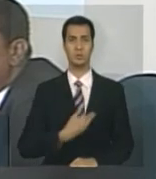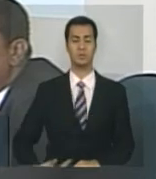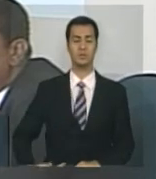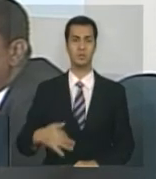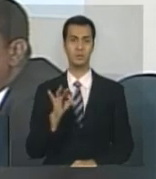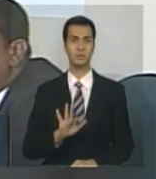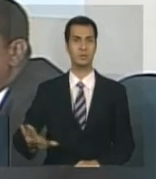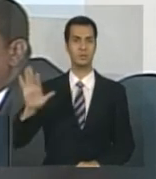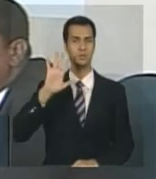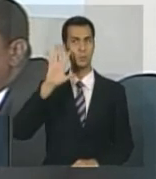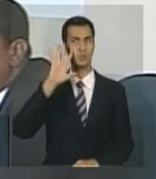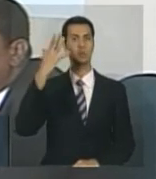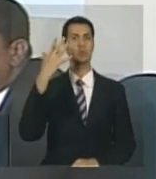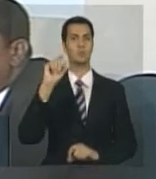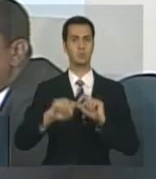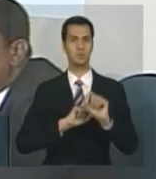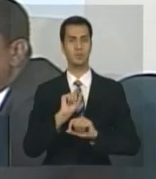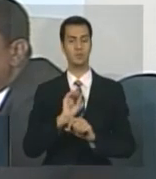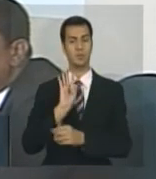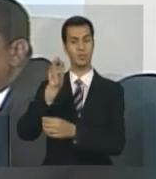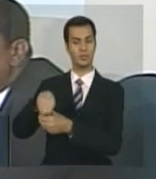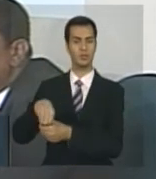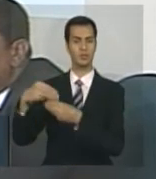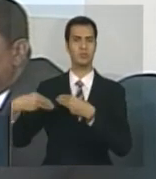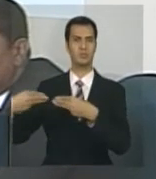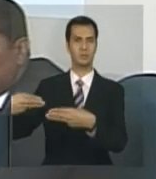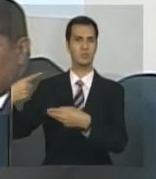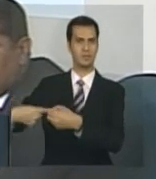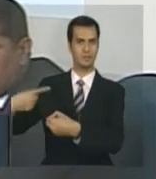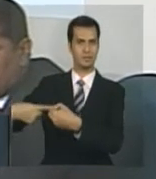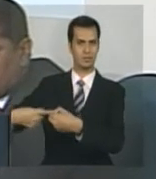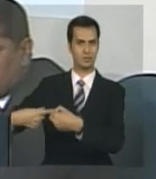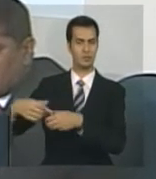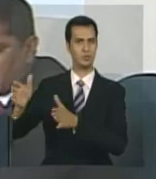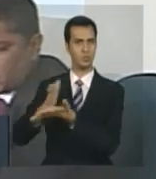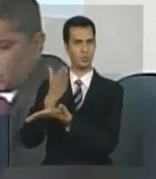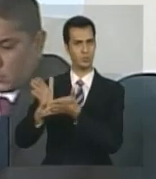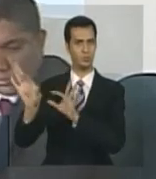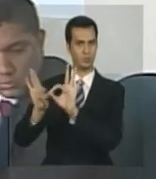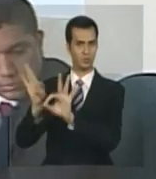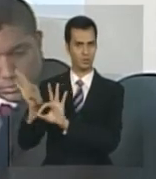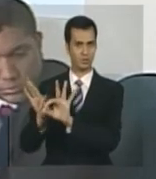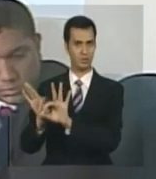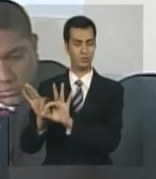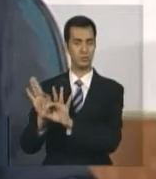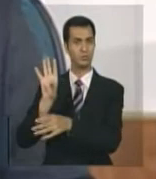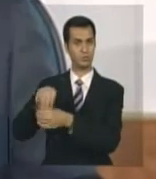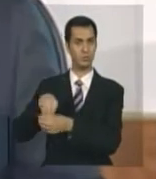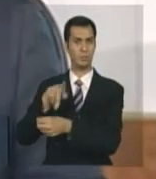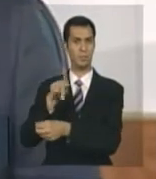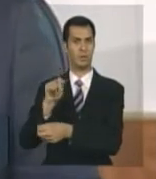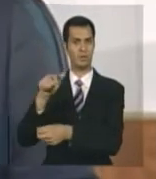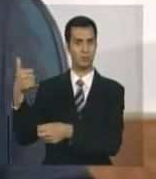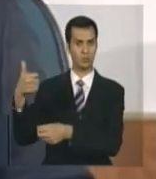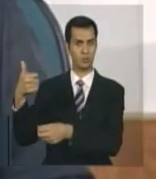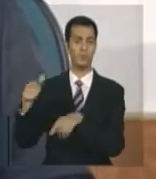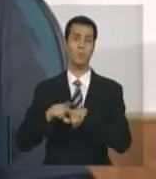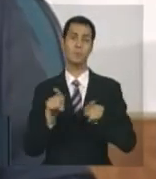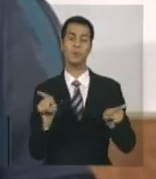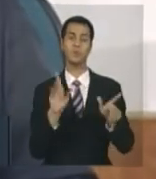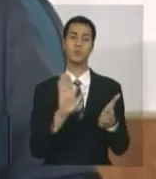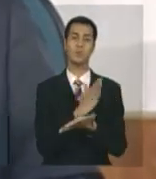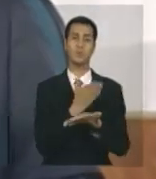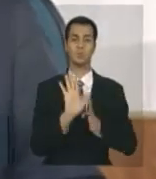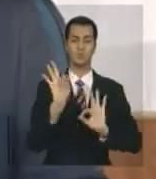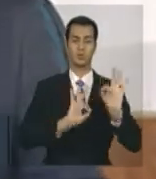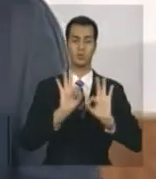tomou a decisão de centralizar no Ministério das Cidades. Mas alguns projetos, no âmbito do PAC 1, já tinham sido